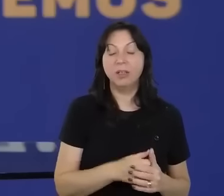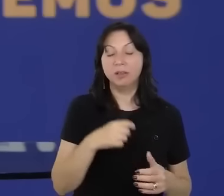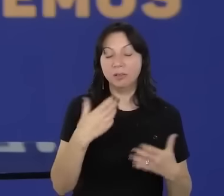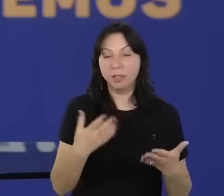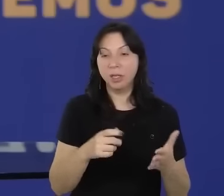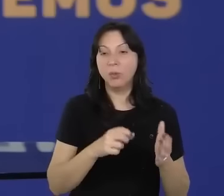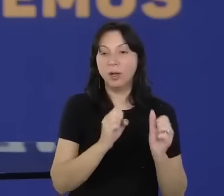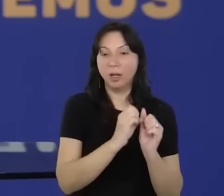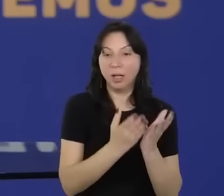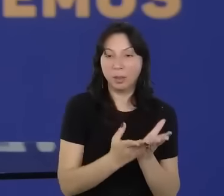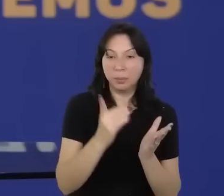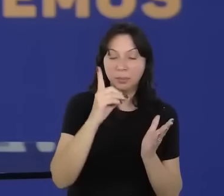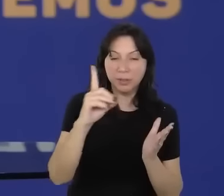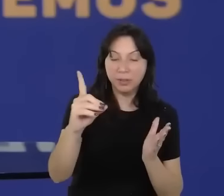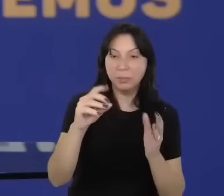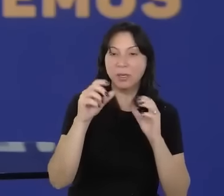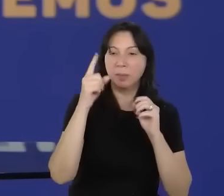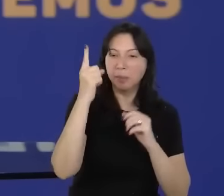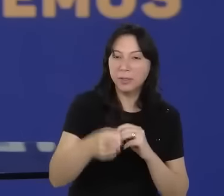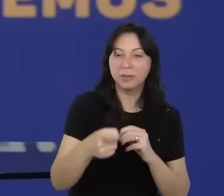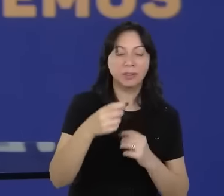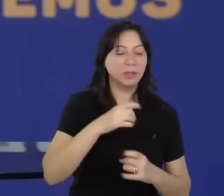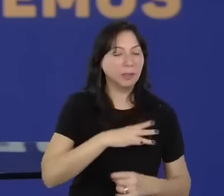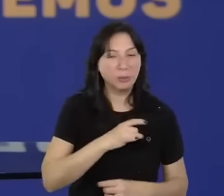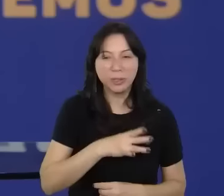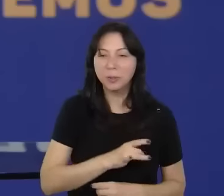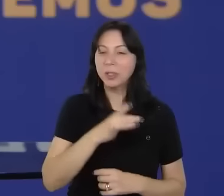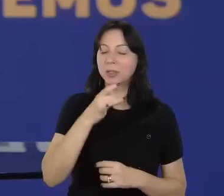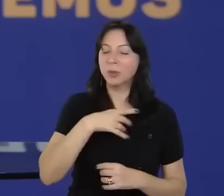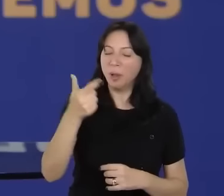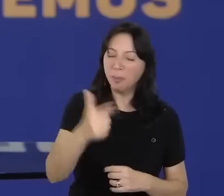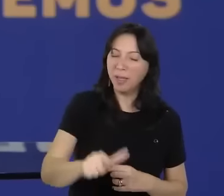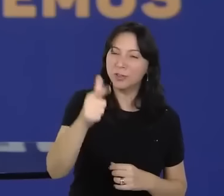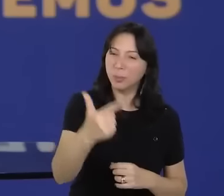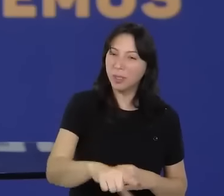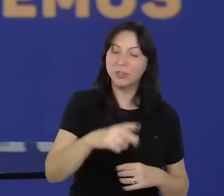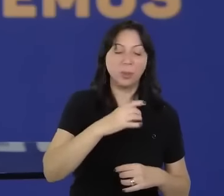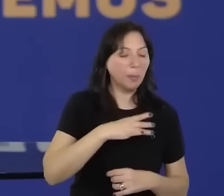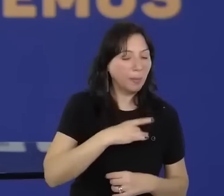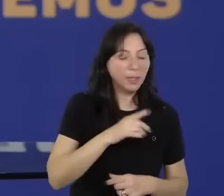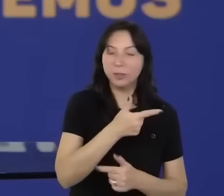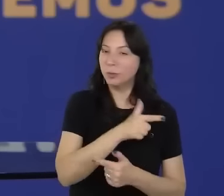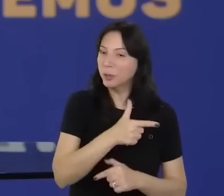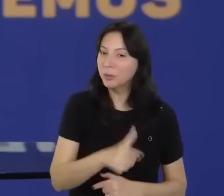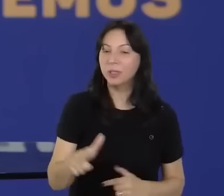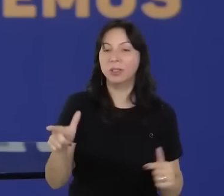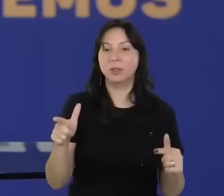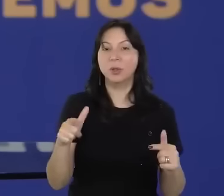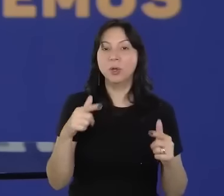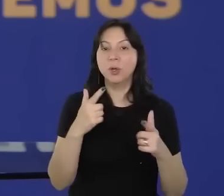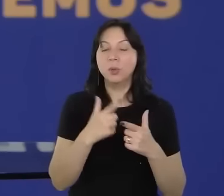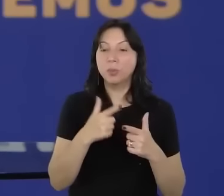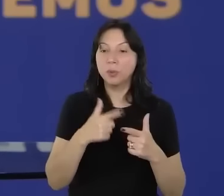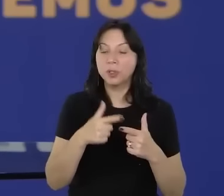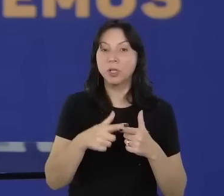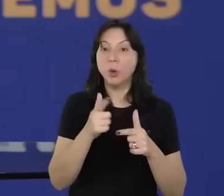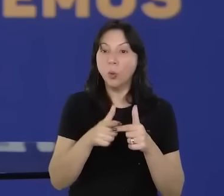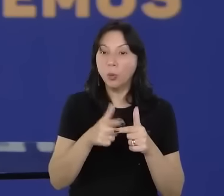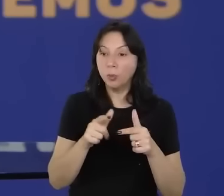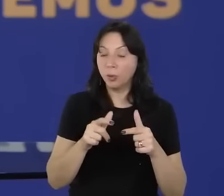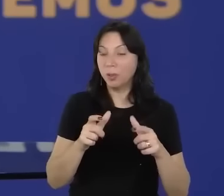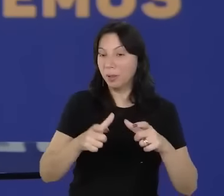mais não tem mais não tenham medo não tenham medo não tenham medo não tenham medo não tenham medo porque a circunstância pode estar fora do seu controle